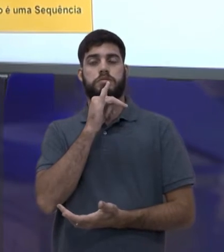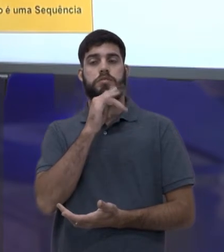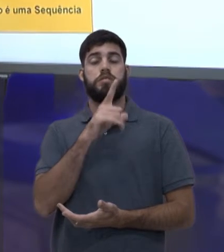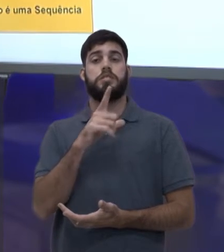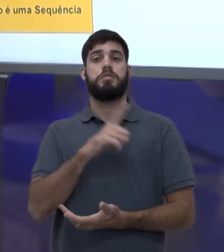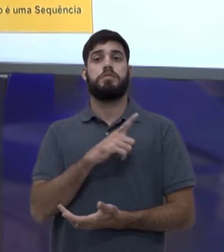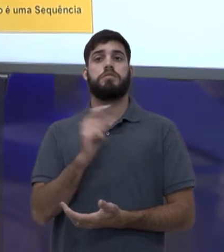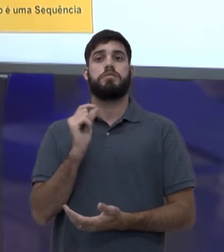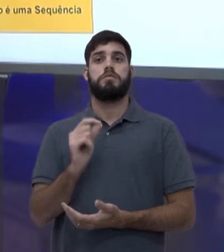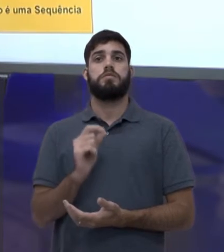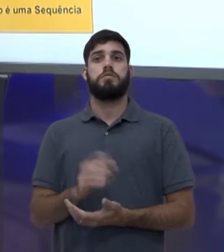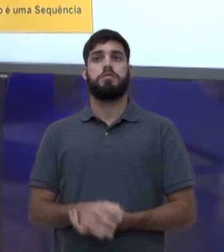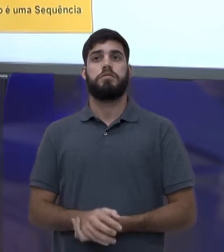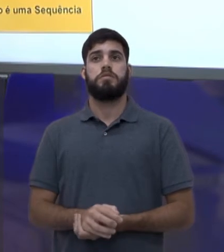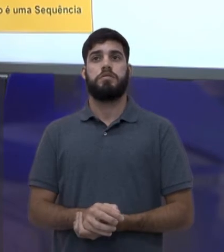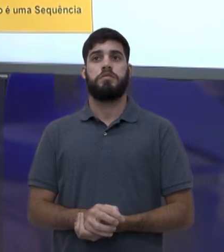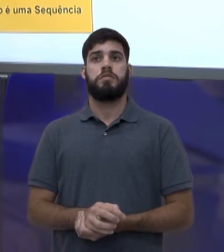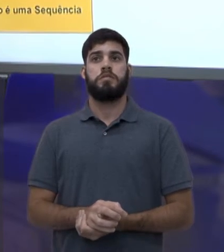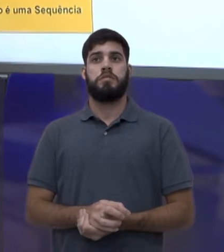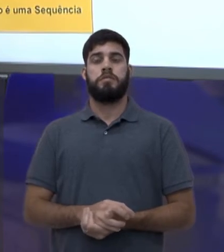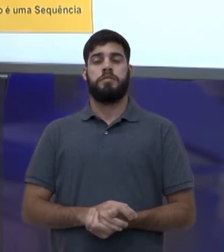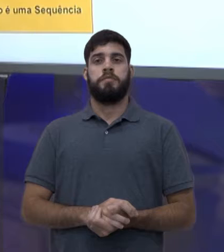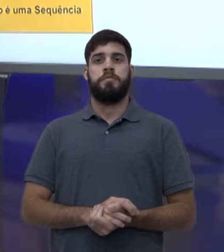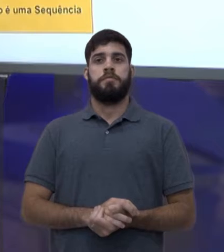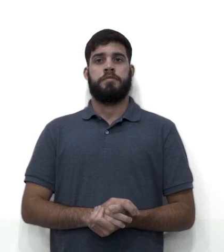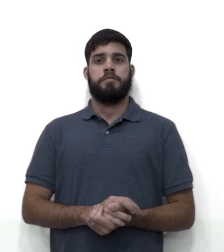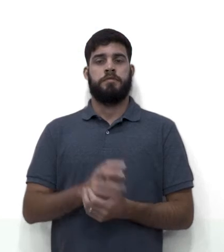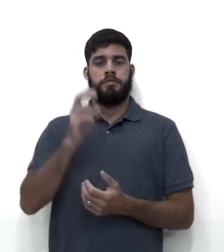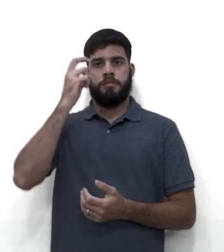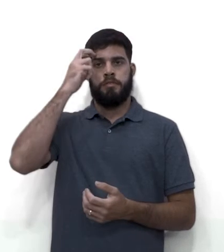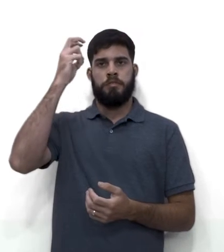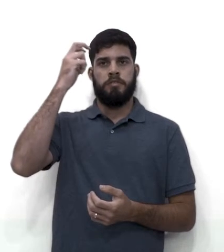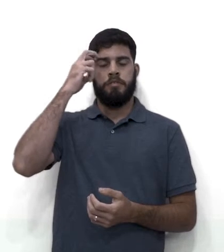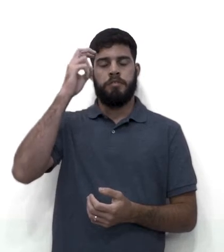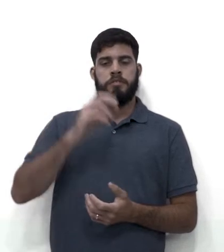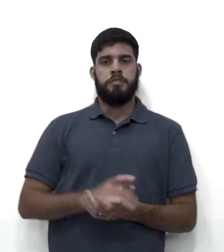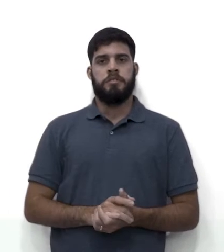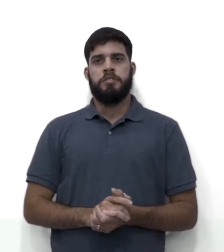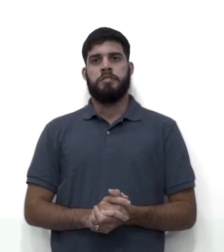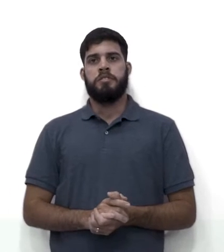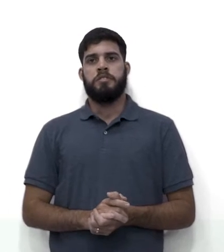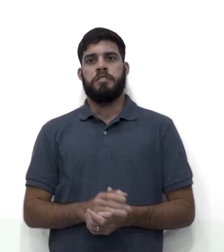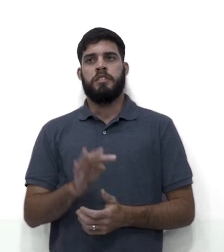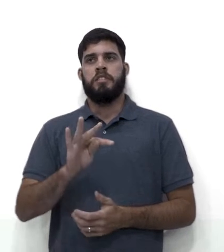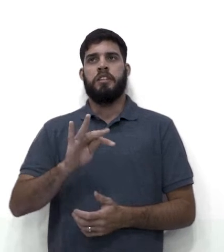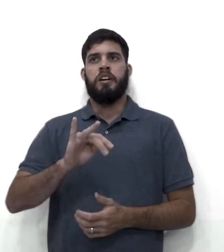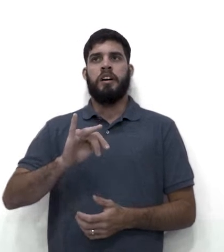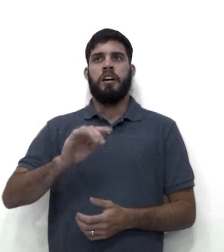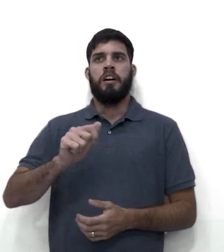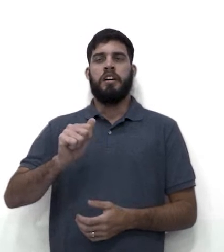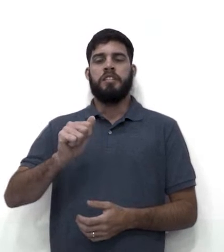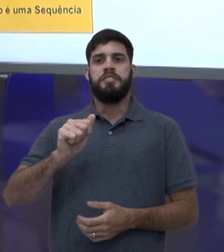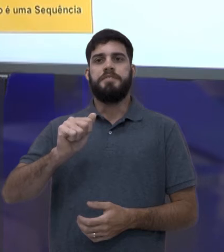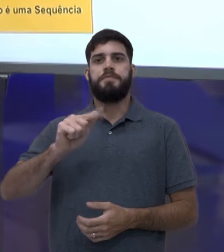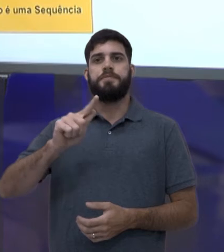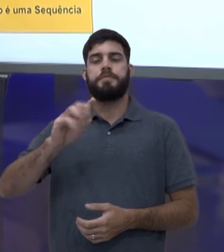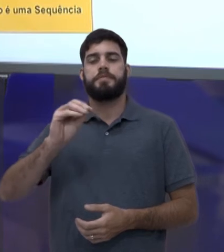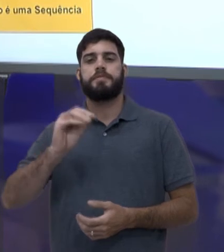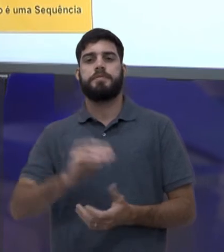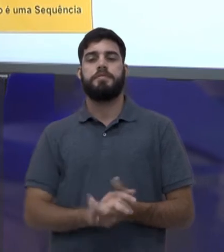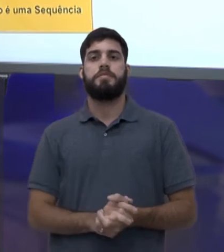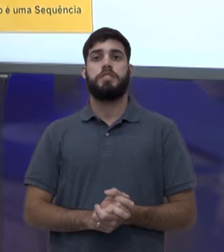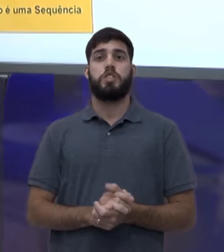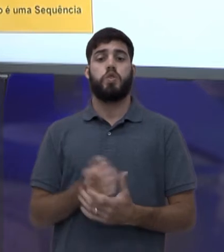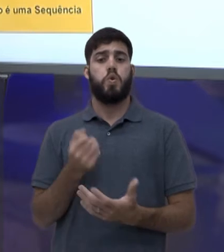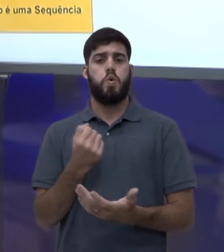seguinte, também abordando a cultura nordestina, né? Tiago foi em uma loja de artesanato no Alto do Moura para